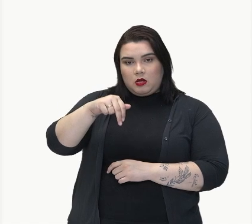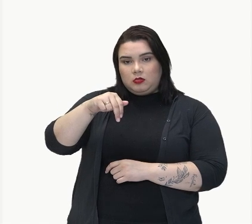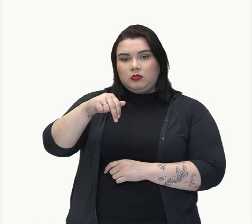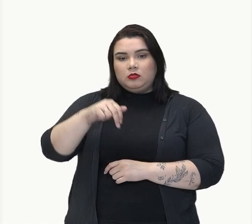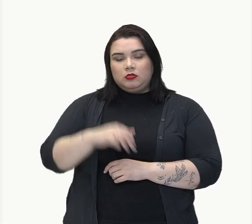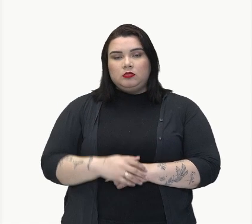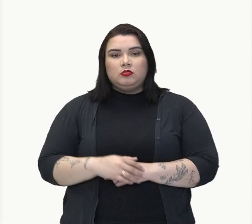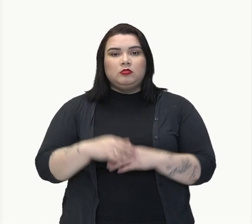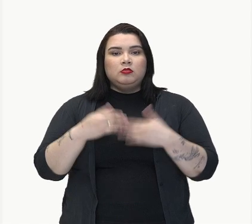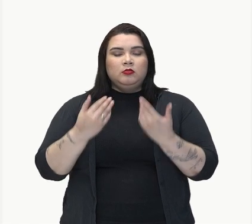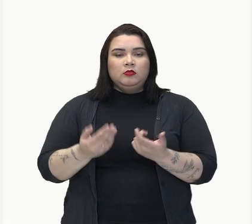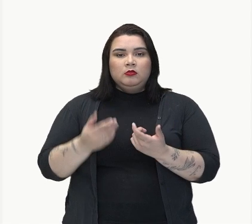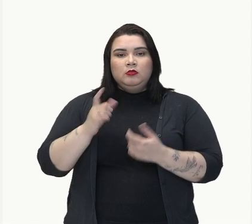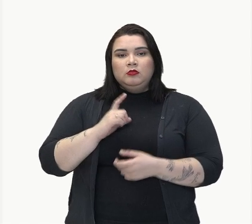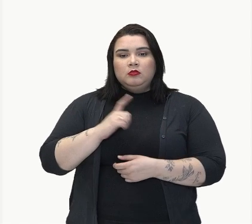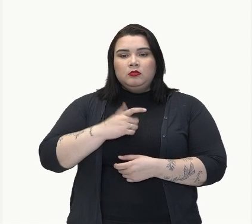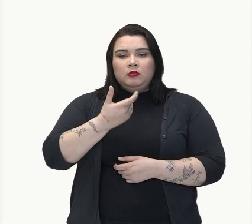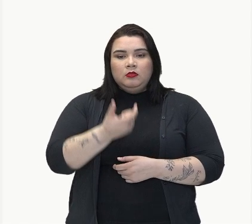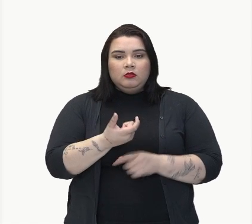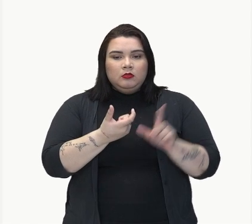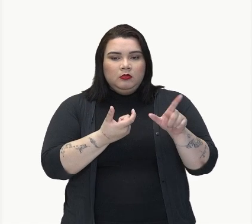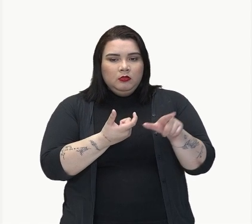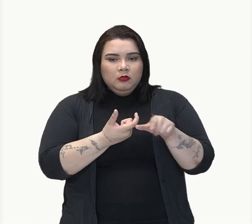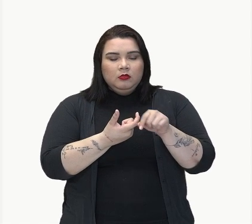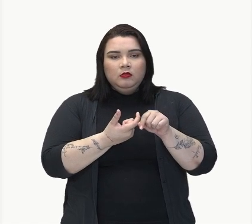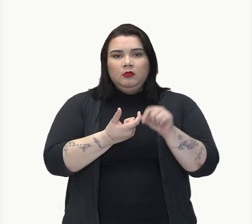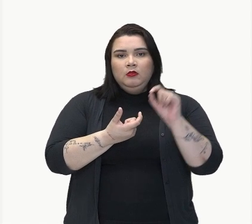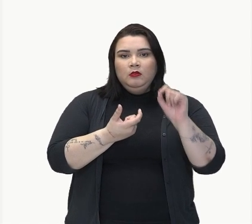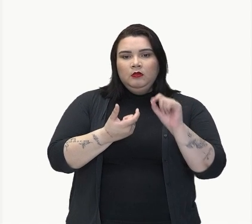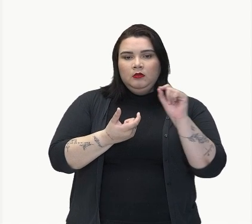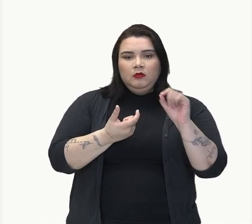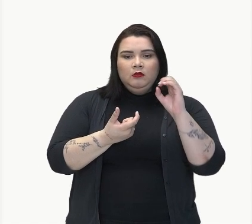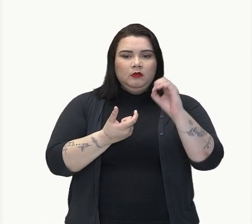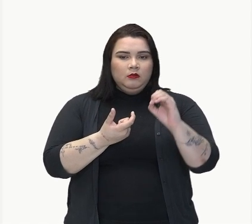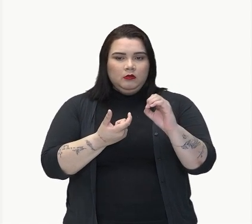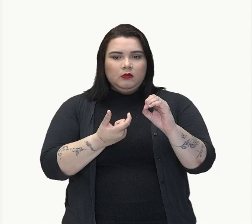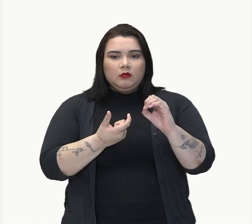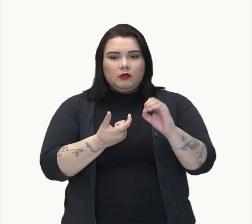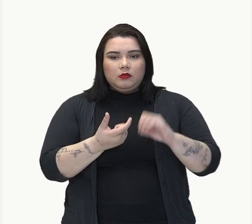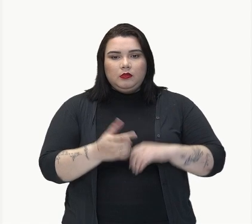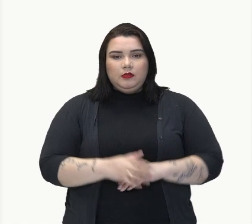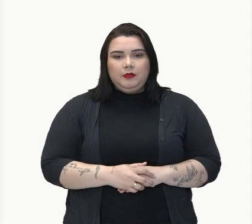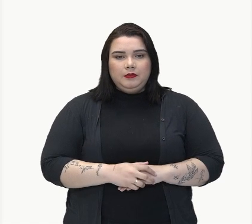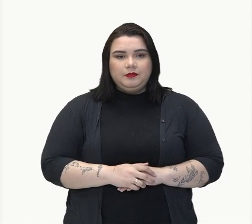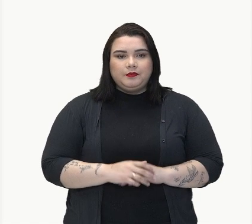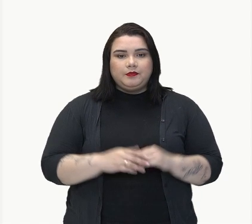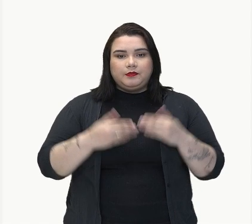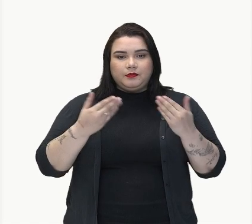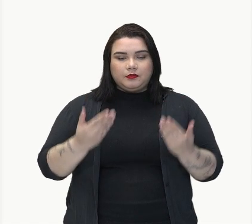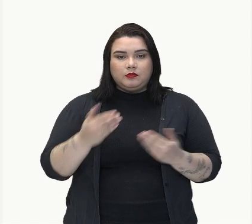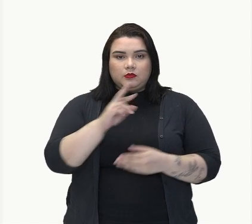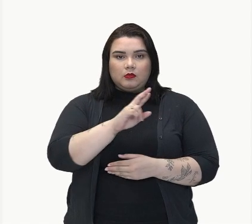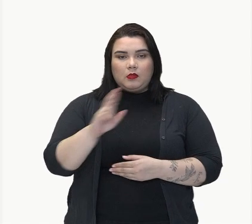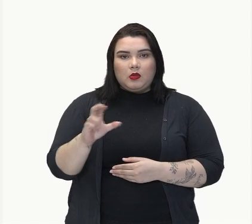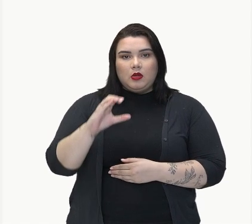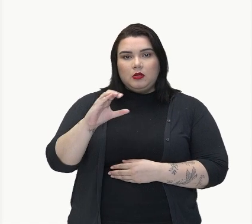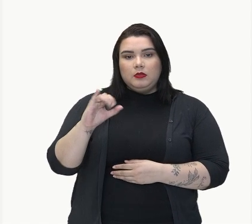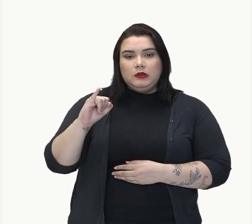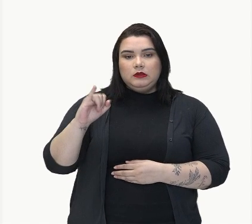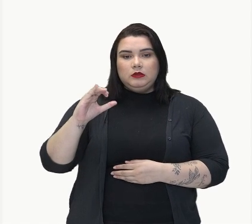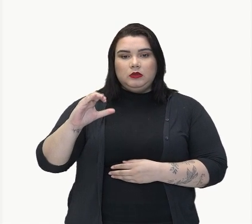é o hidrocarboneto, qual é o sufixo para hidrocarboneto? Ó, como é o nome do composto?